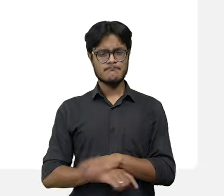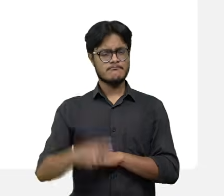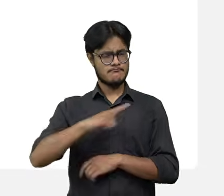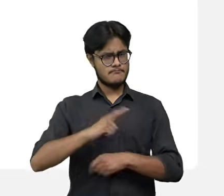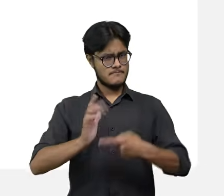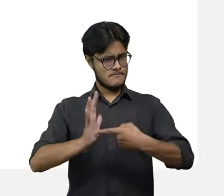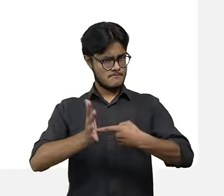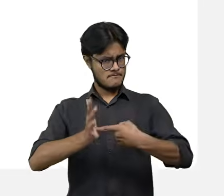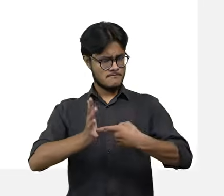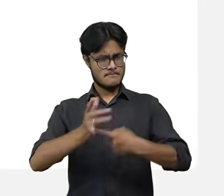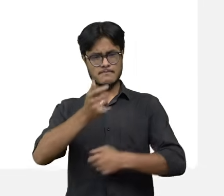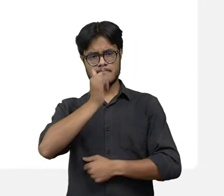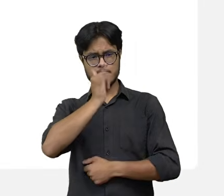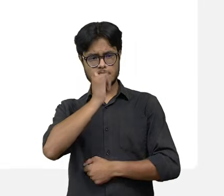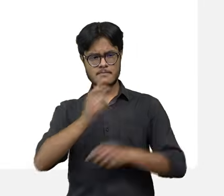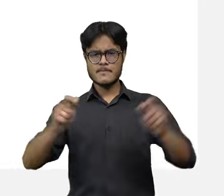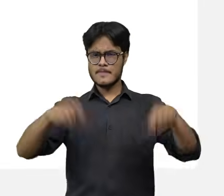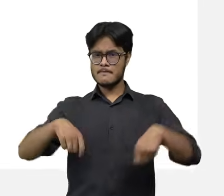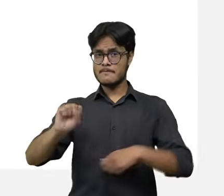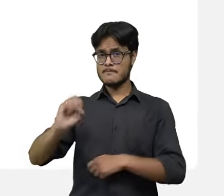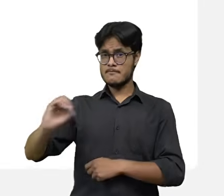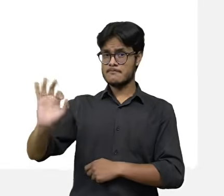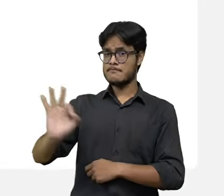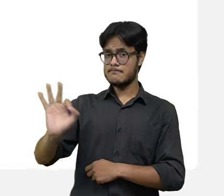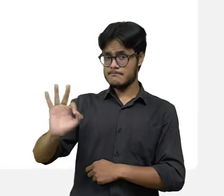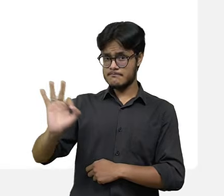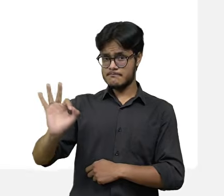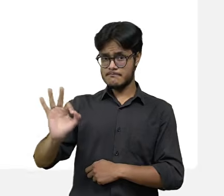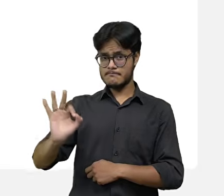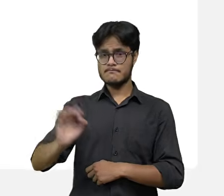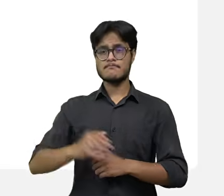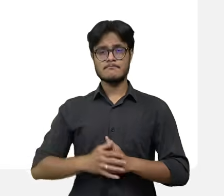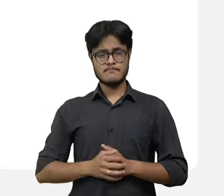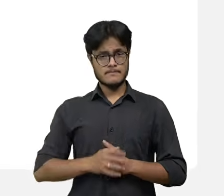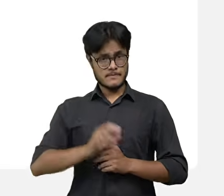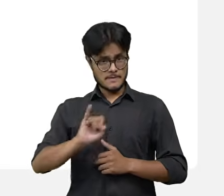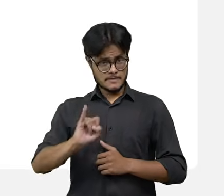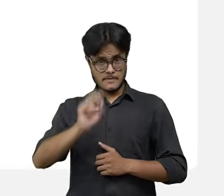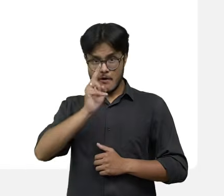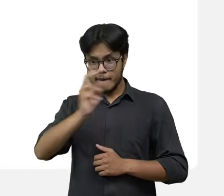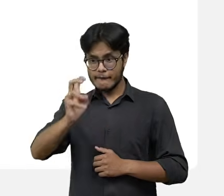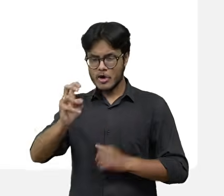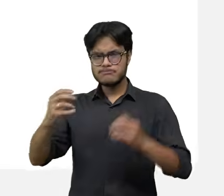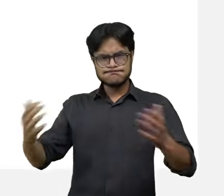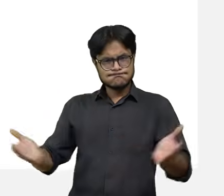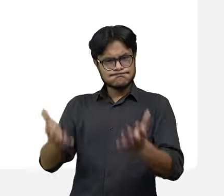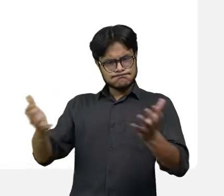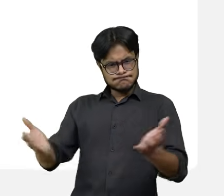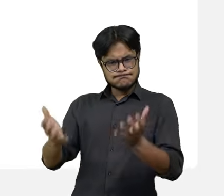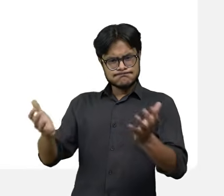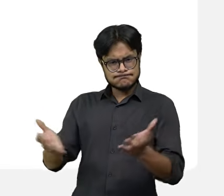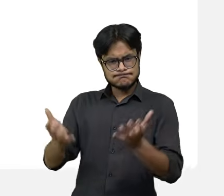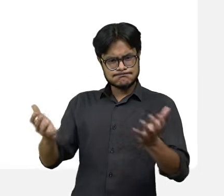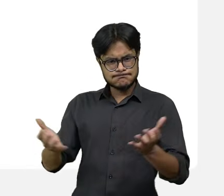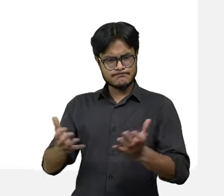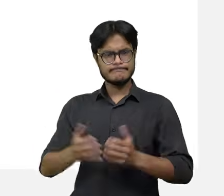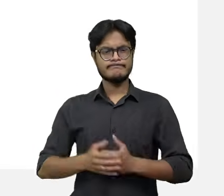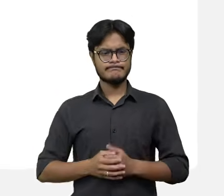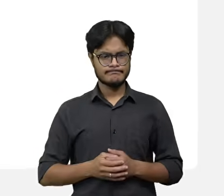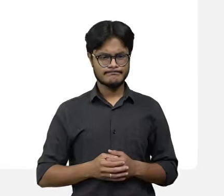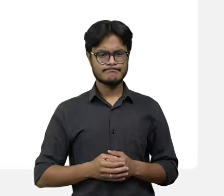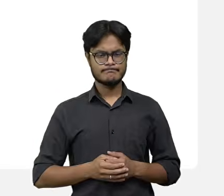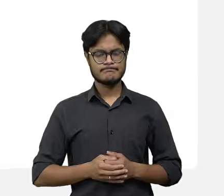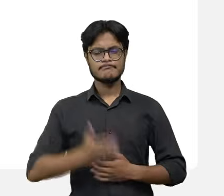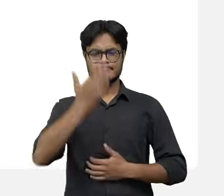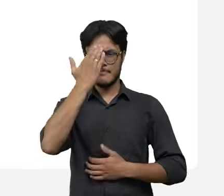elétrico apresenta rendimento de 80% quando submetido a condições de esforço máximo. Sabendo que